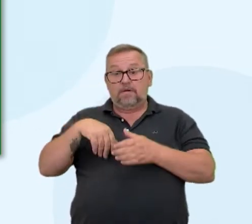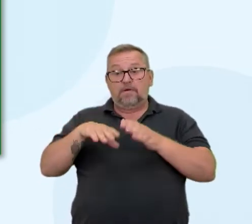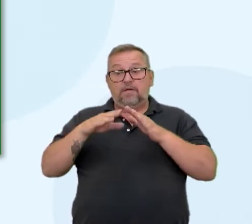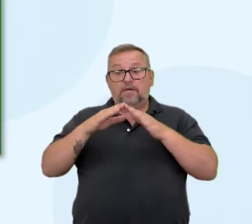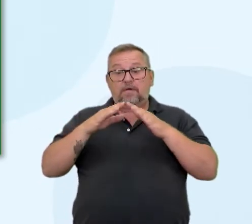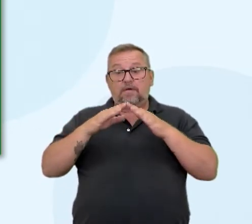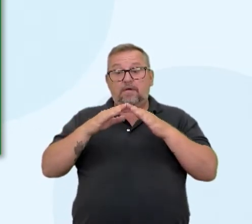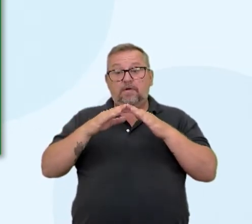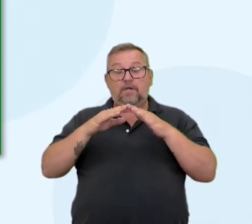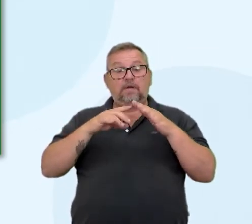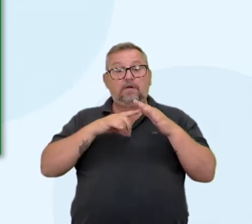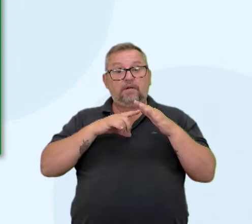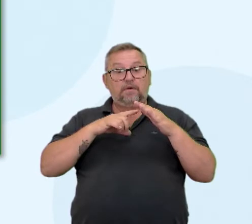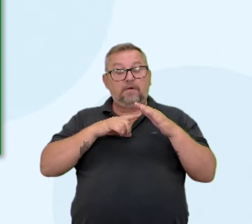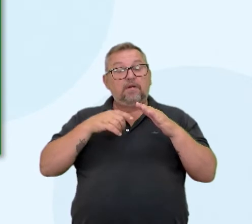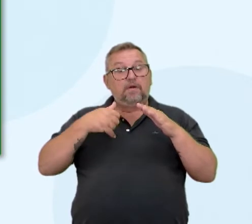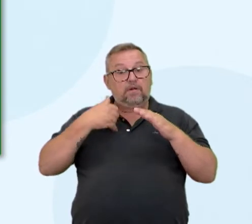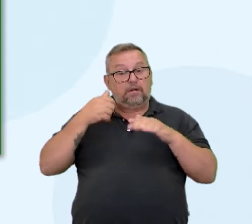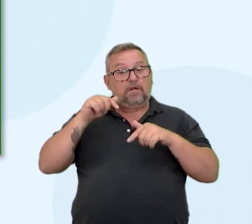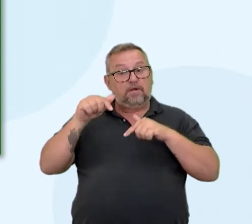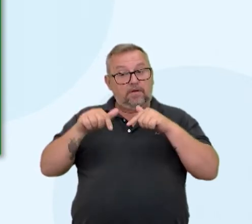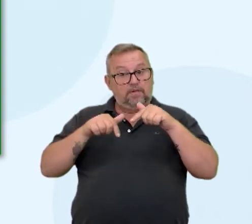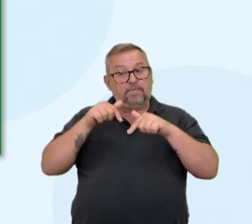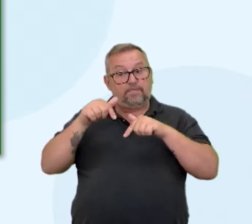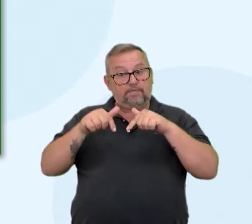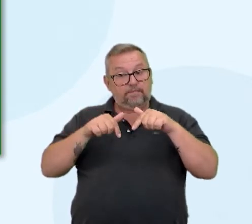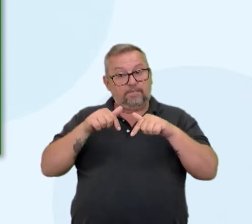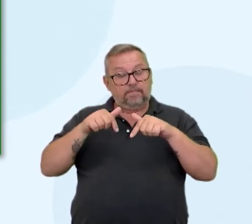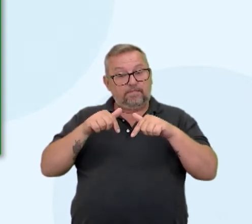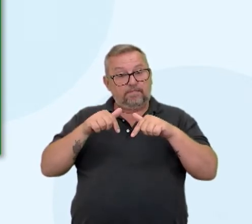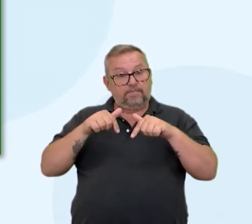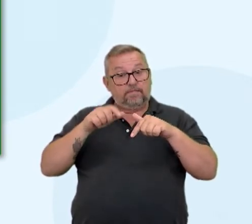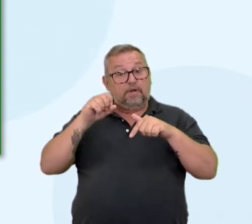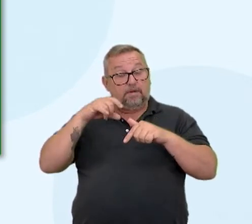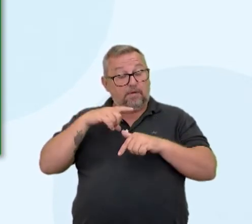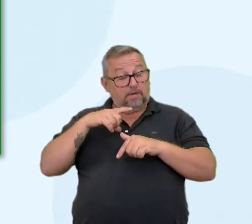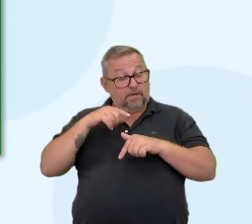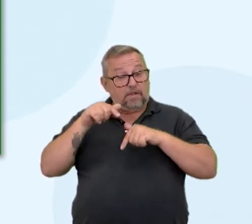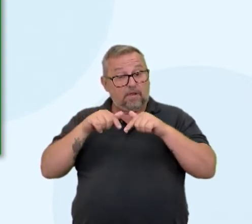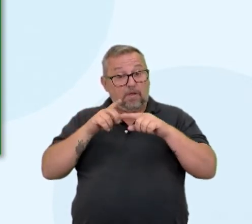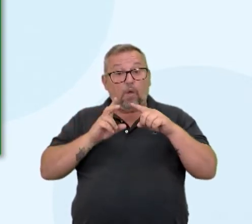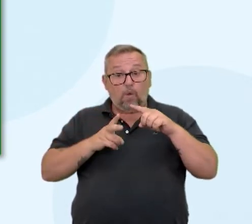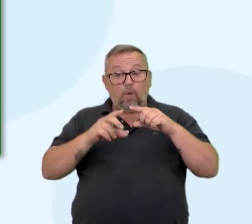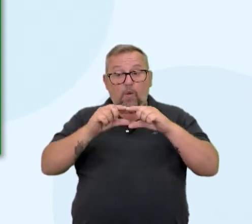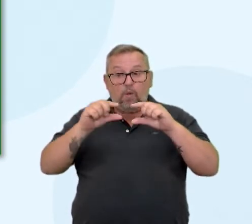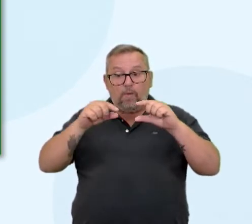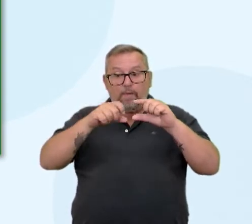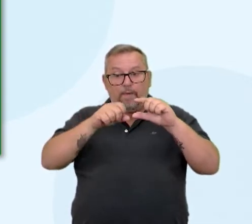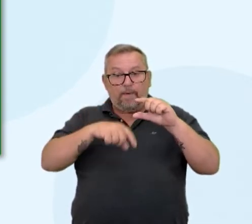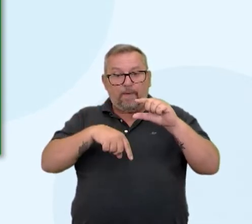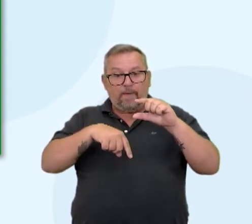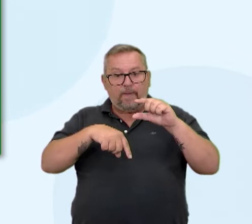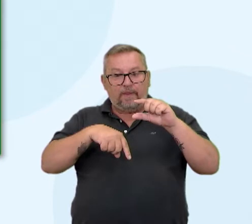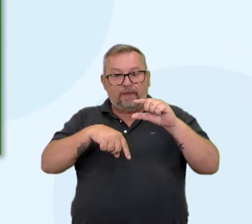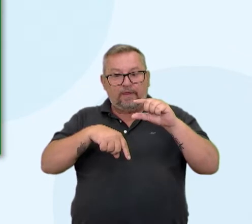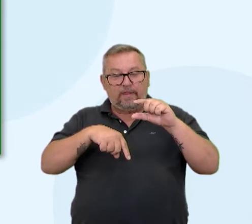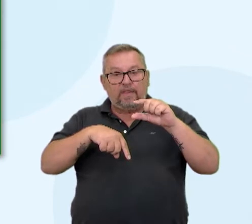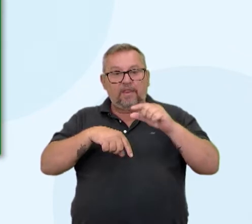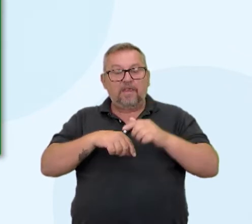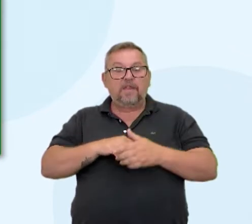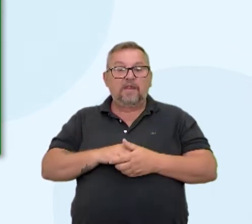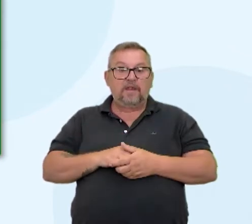né? Que estão em idade de trabalhar. Opa, se elas estão em idade de trabalhar, o que acontece? Vamos abrir